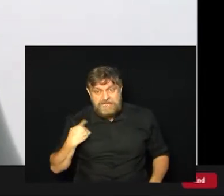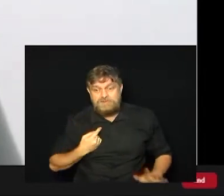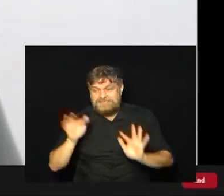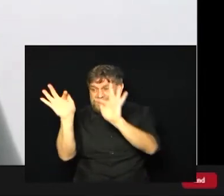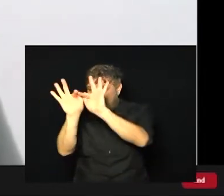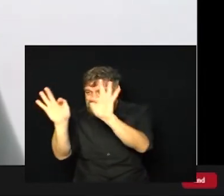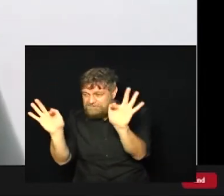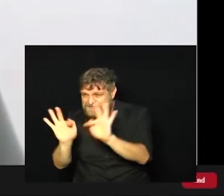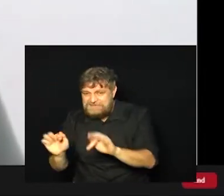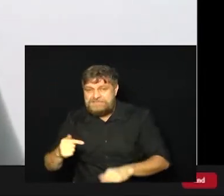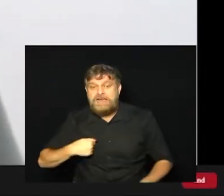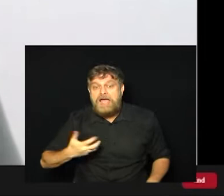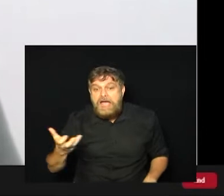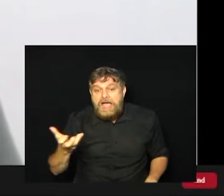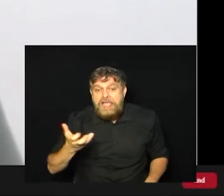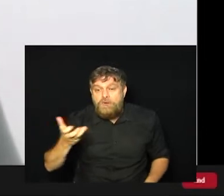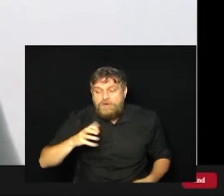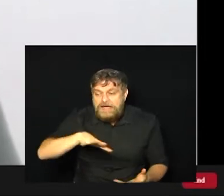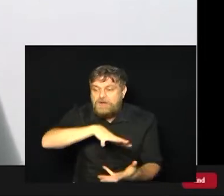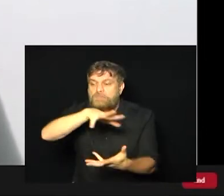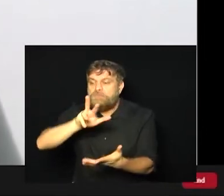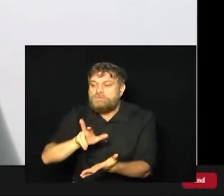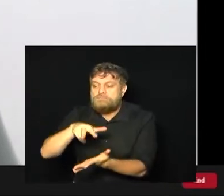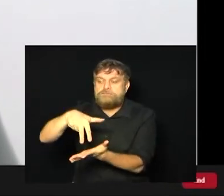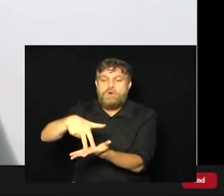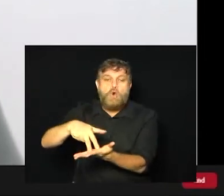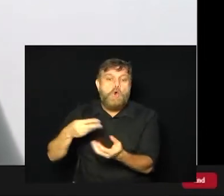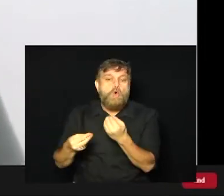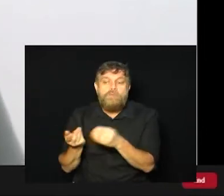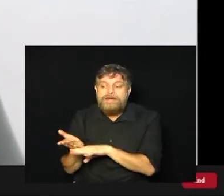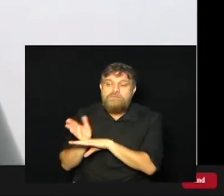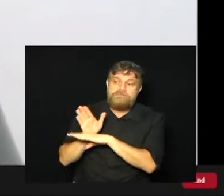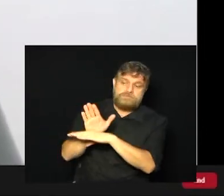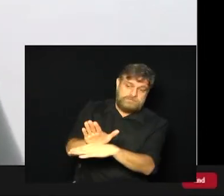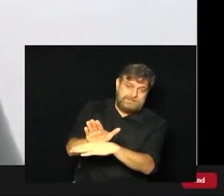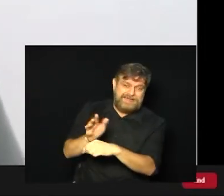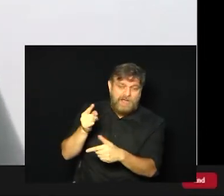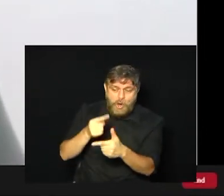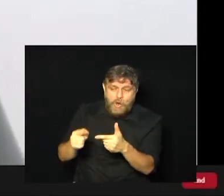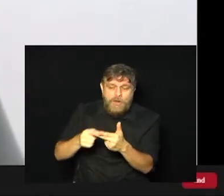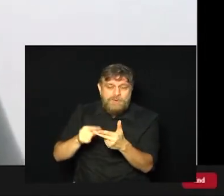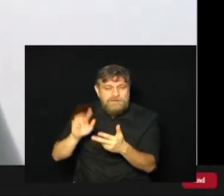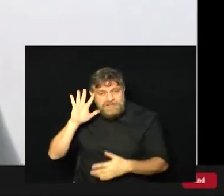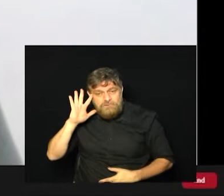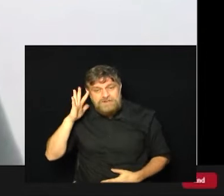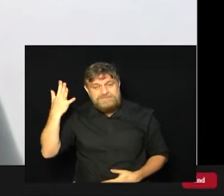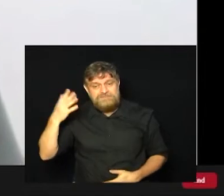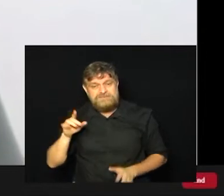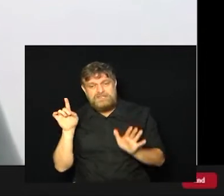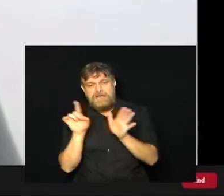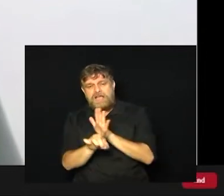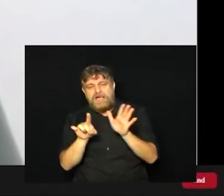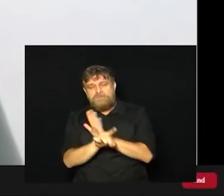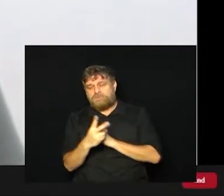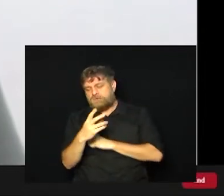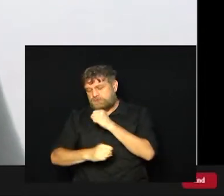tem muito do que eu quero entregar para o mundo, como é que eu vou colaborar, qual é o problema que eu vou resolver no mundo, que foi a pergunta que eu mais fiz nesses